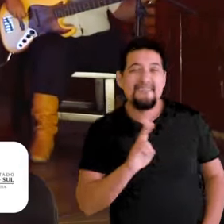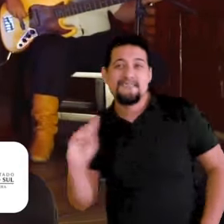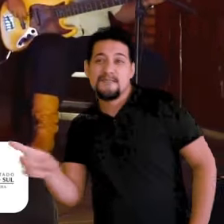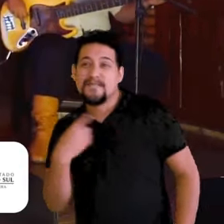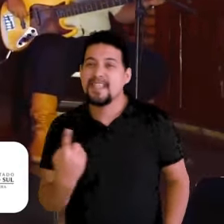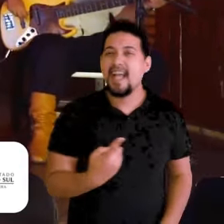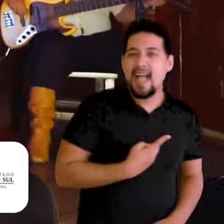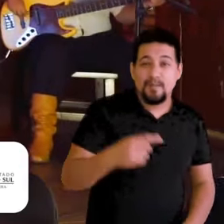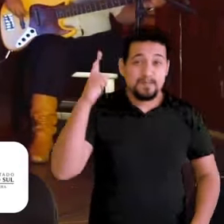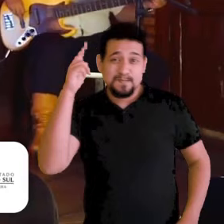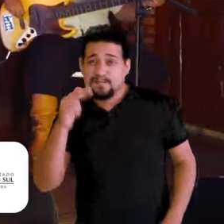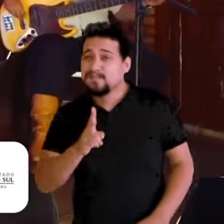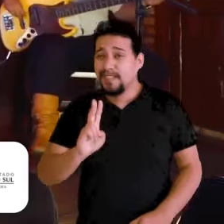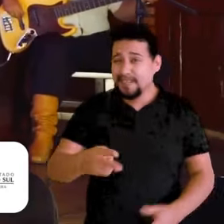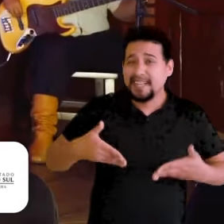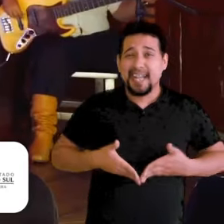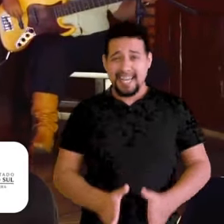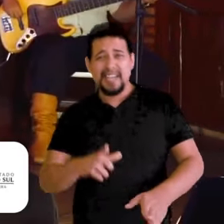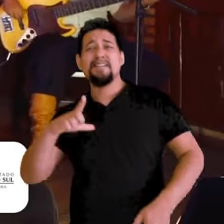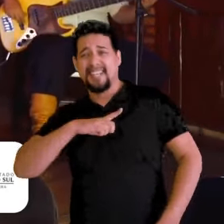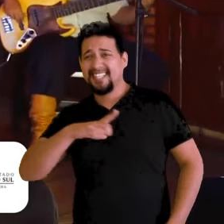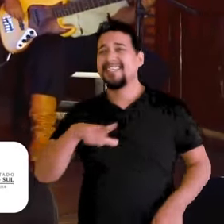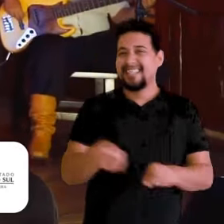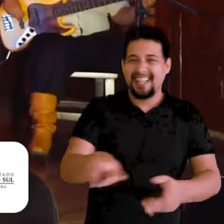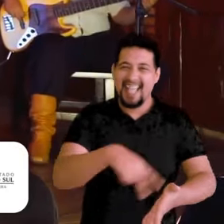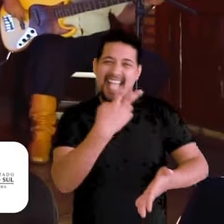gineteada enquanto égua der cria. Sempre haverá